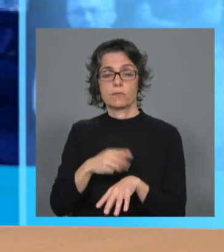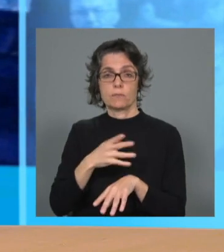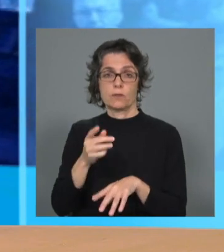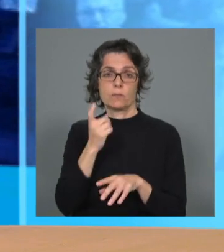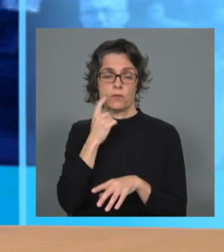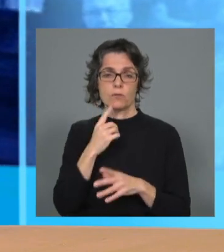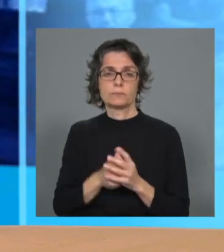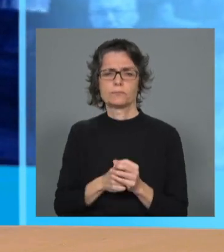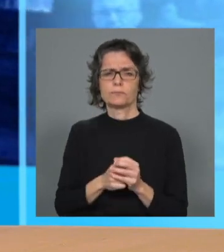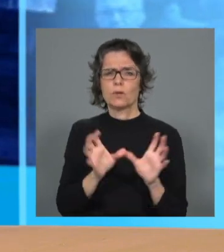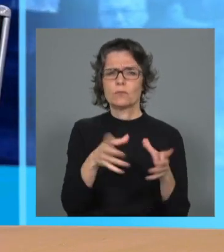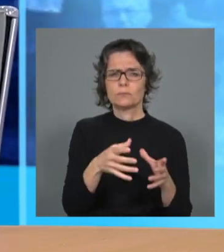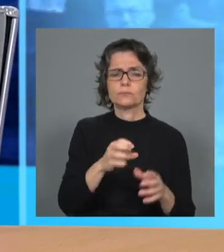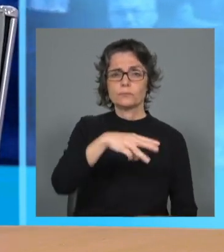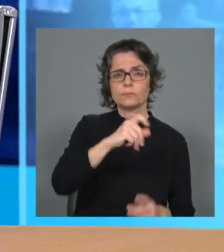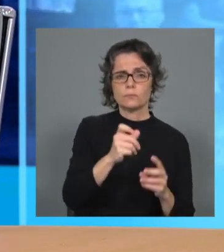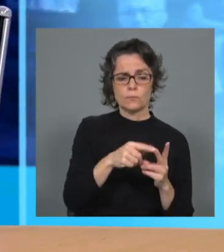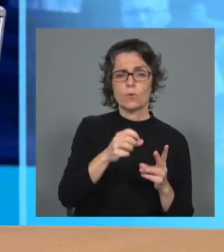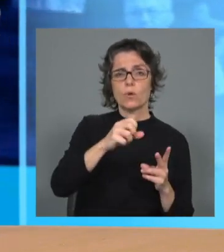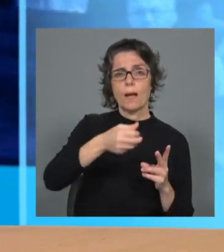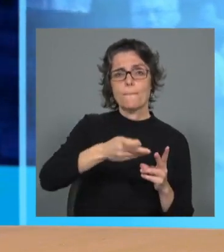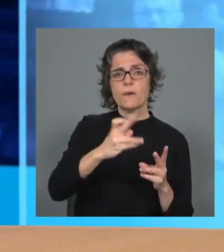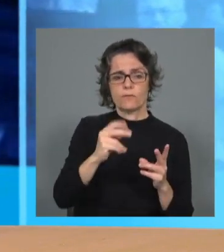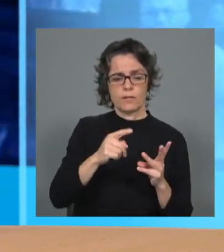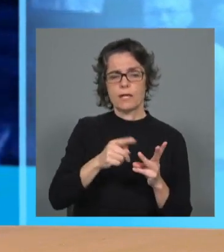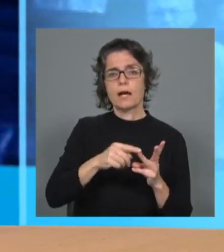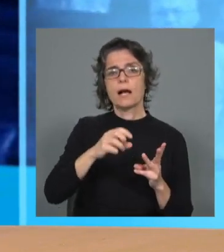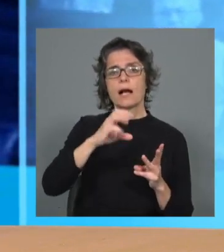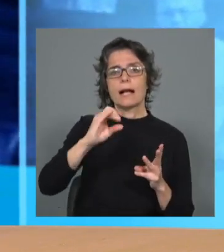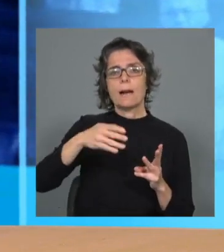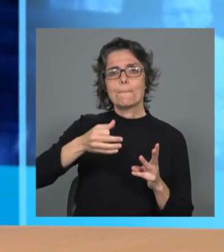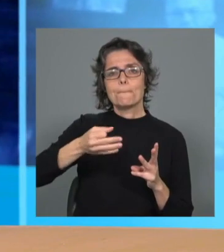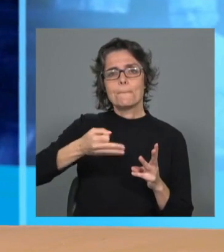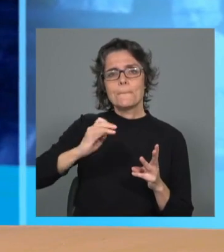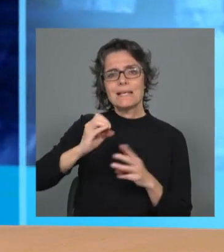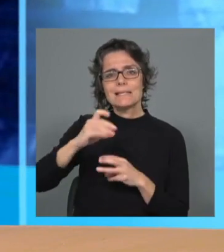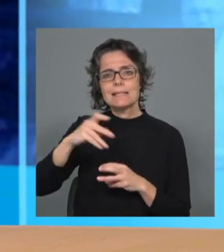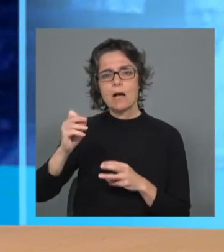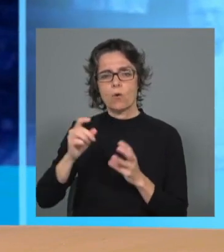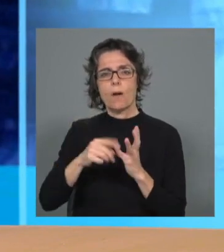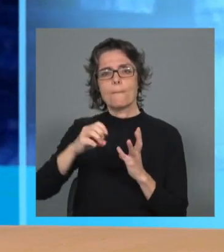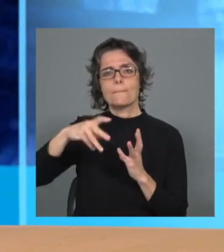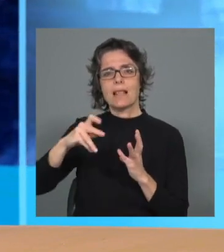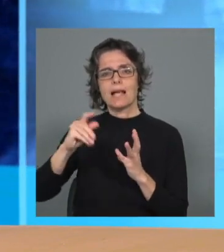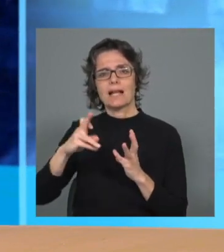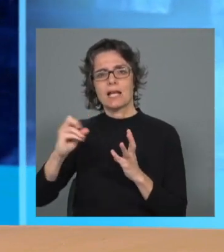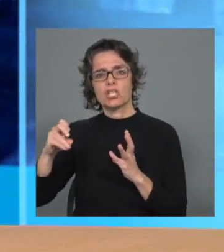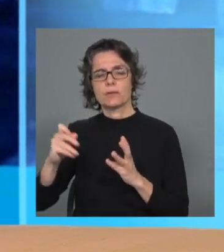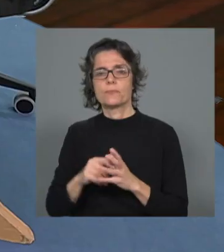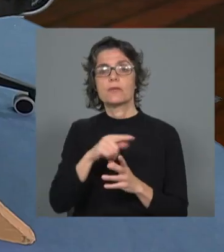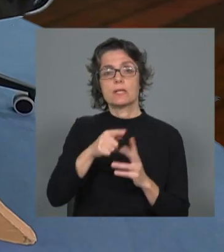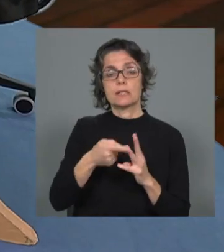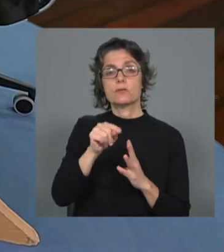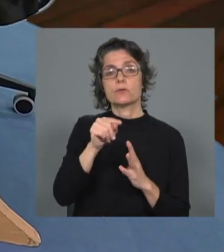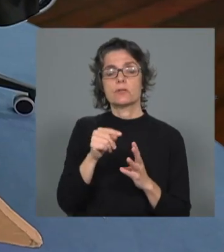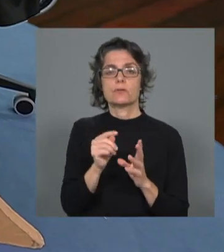são? 3, 4. Mora, Pavia? Mora, Pavia, Cabeção e Malarranha. Ia dizer 3, 4, porque Mora vamos ter que desdobrar já em 2